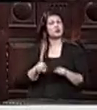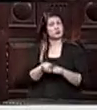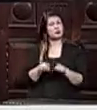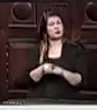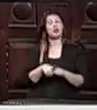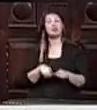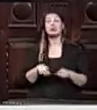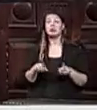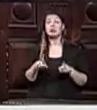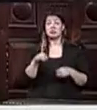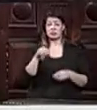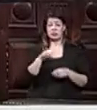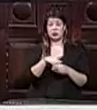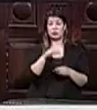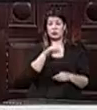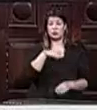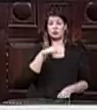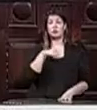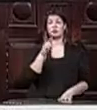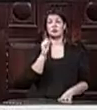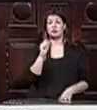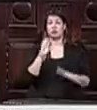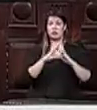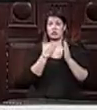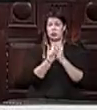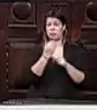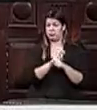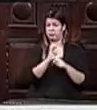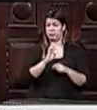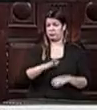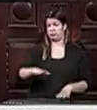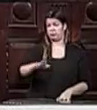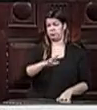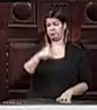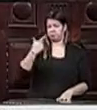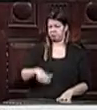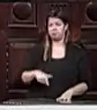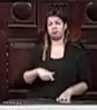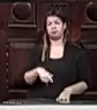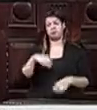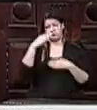submetidos a mais esse constrangimento imposto pela Secretaria de Estado de Educação. Muito obrigado.